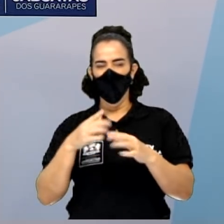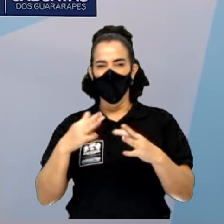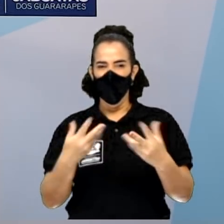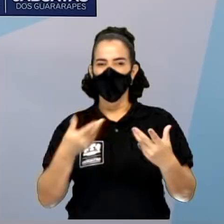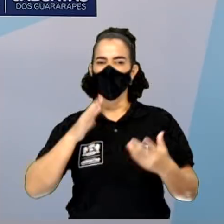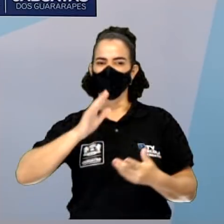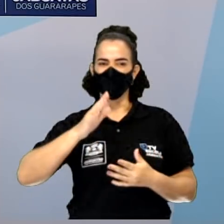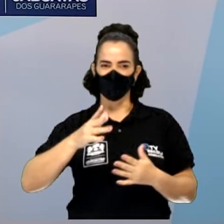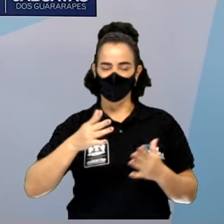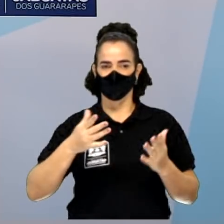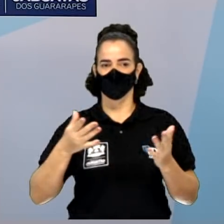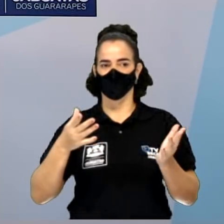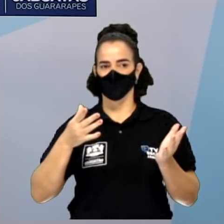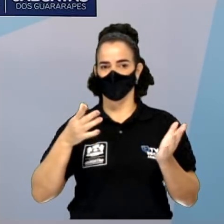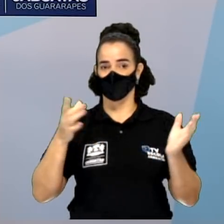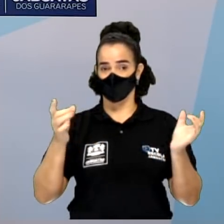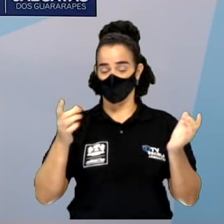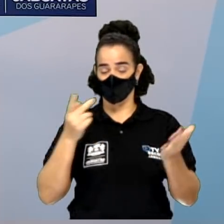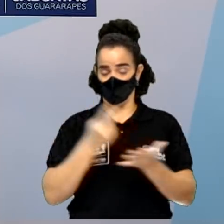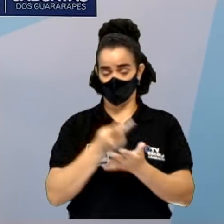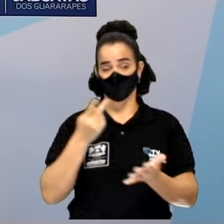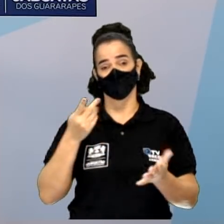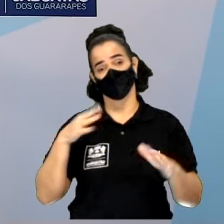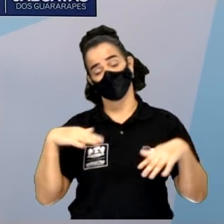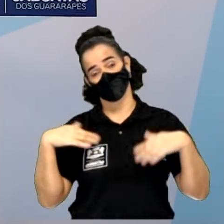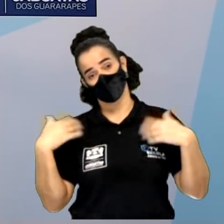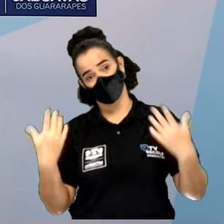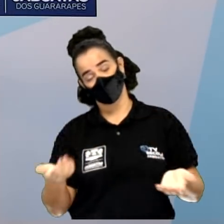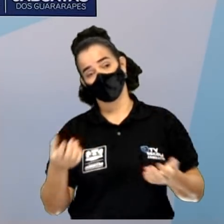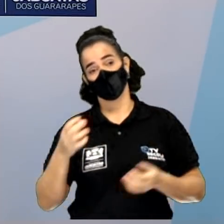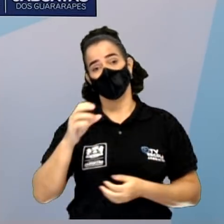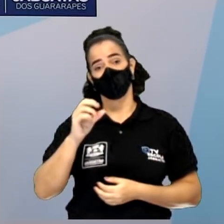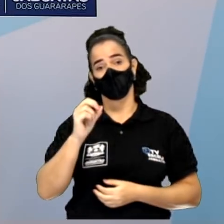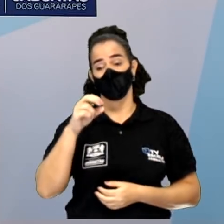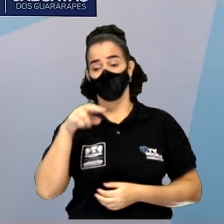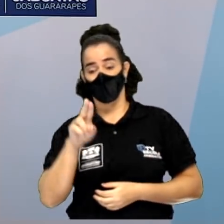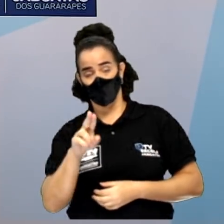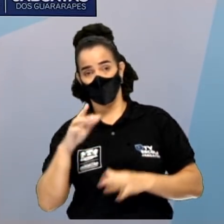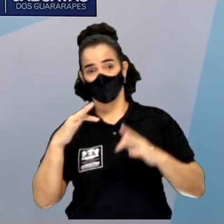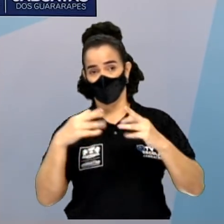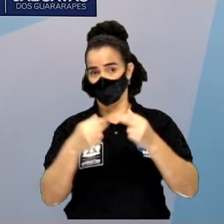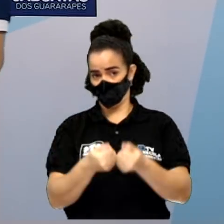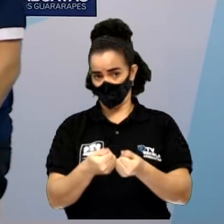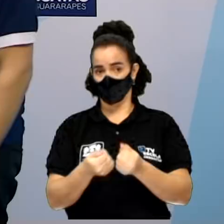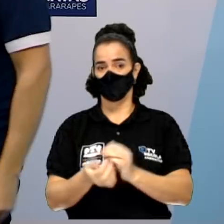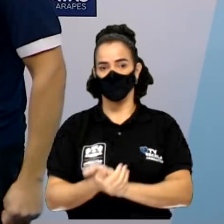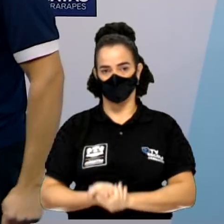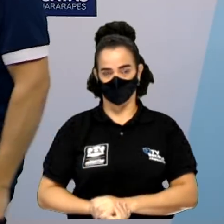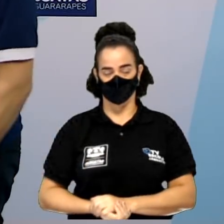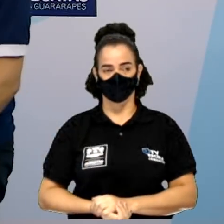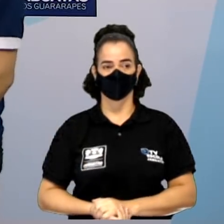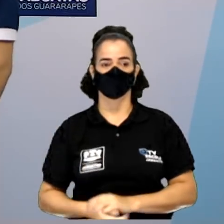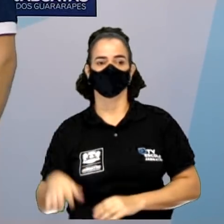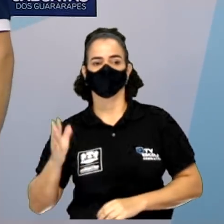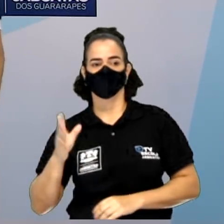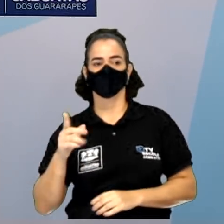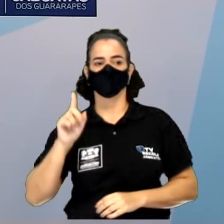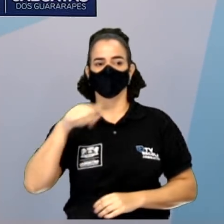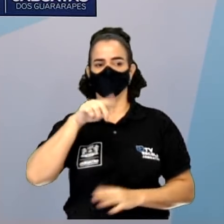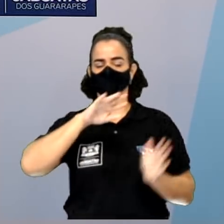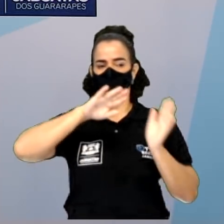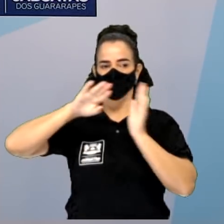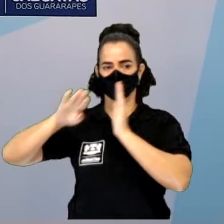consumada, seria pretérito perfeito, então seria acompanhou e não acompanhavam. E o outro item que foi eliminado aí foi o